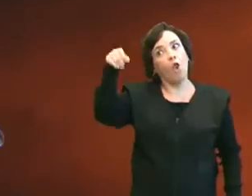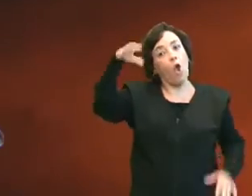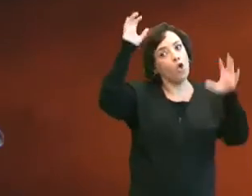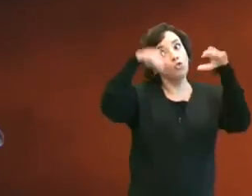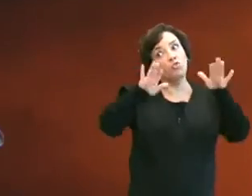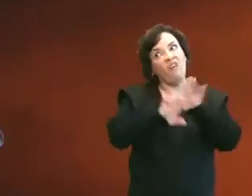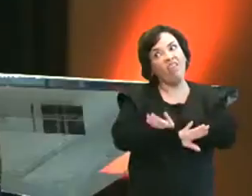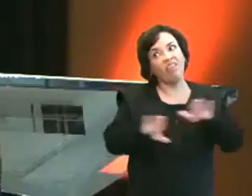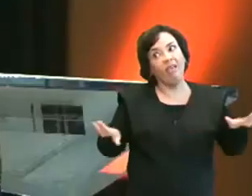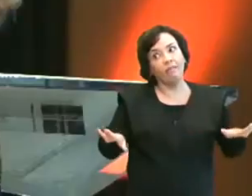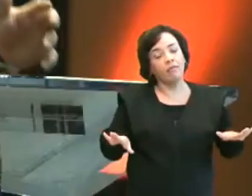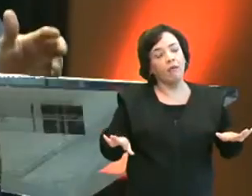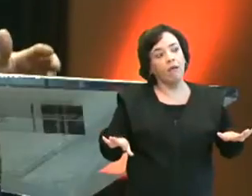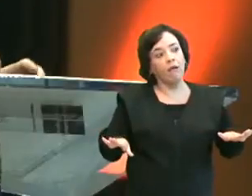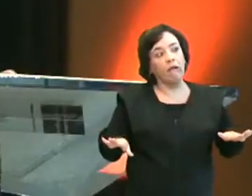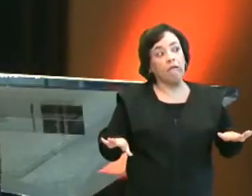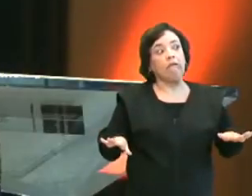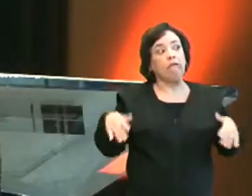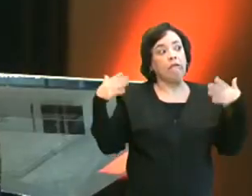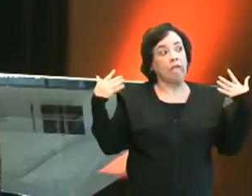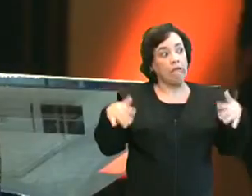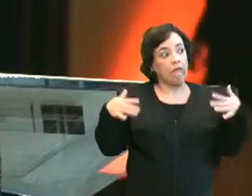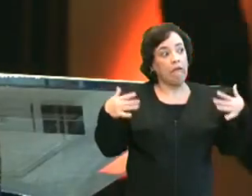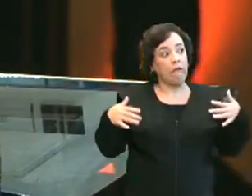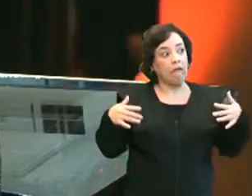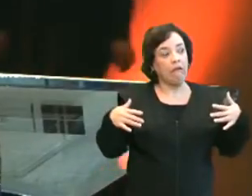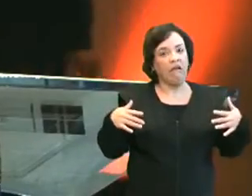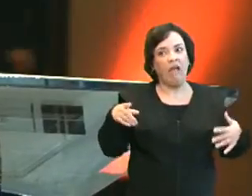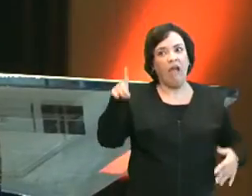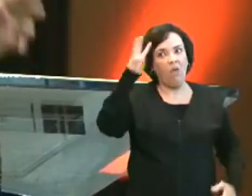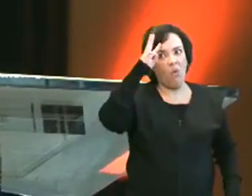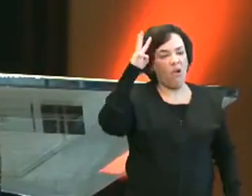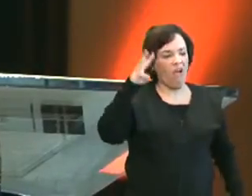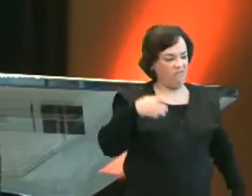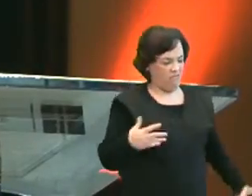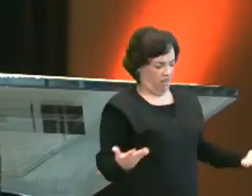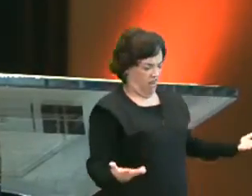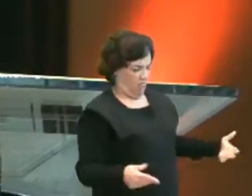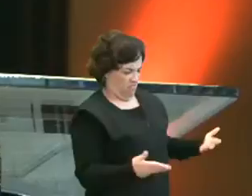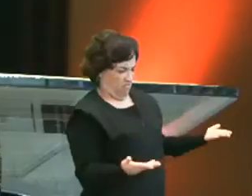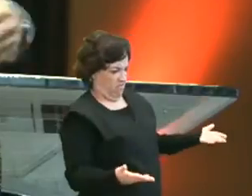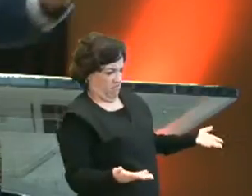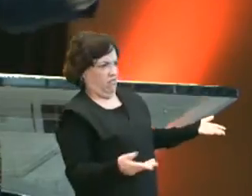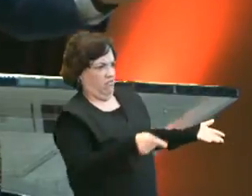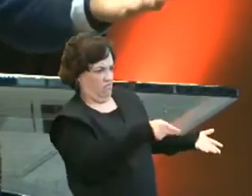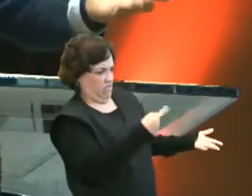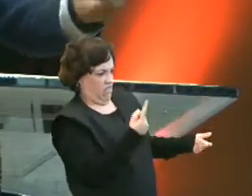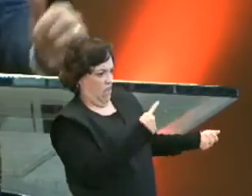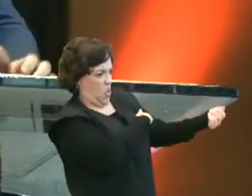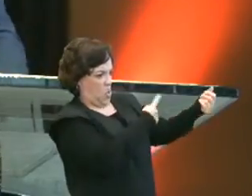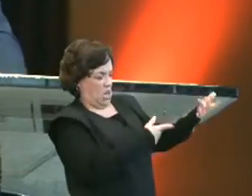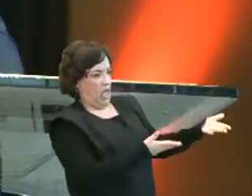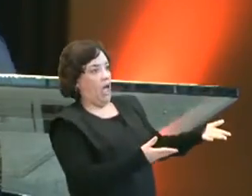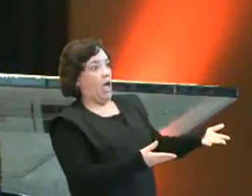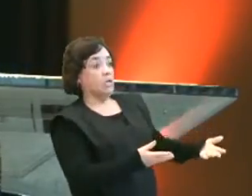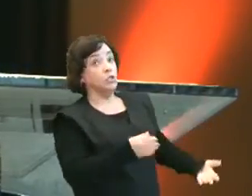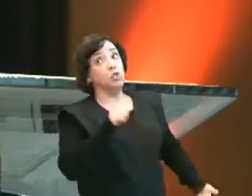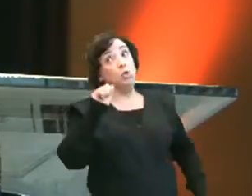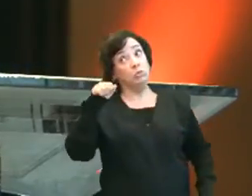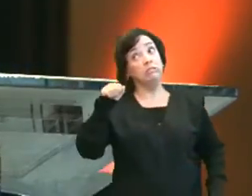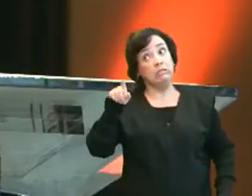procurando lugares, abrigos, enquanto é perseguido. Mas depois de 3 anos e meio, o Senhor manda ele falar de novo com o